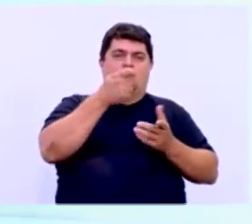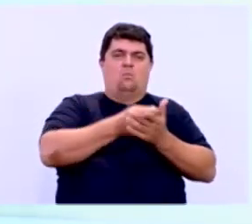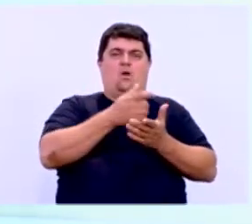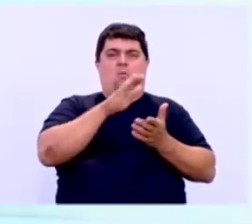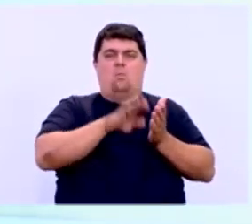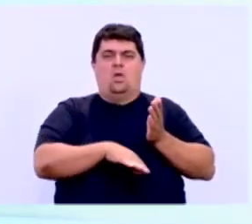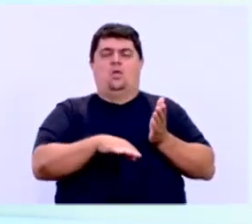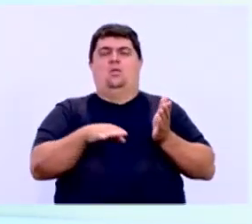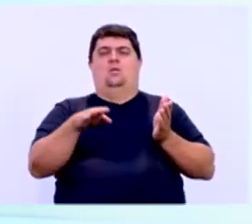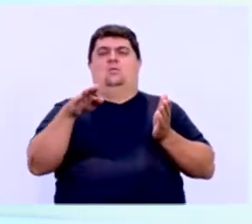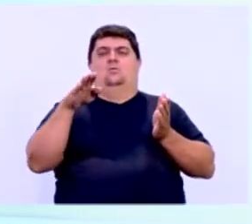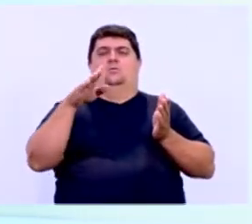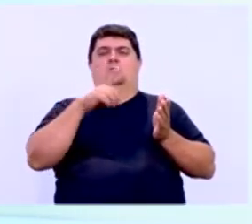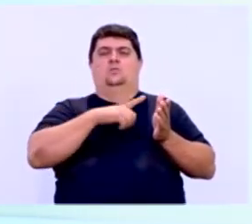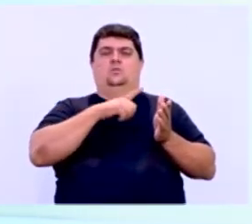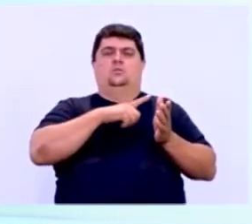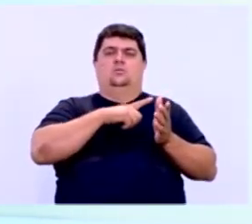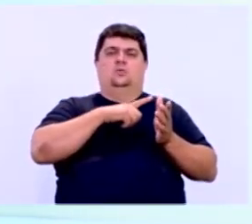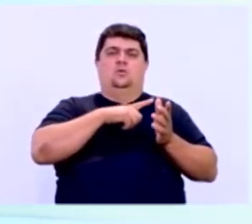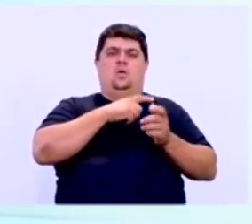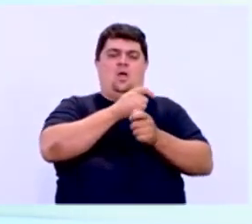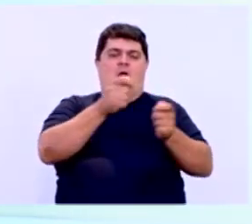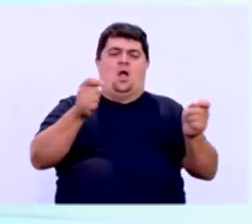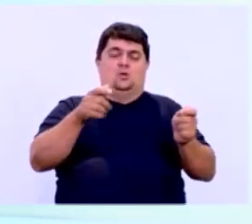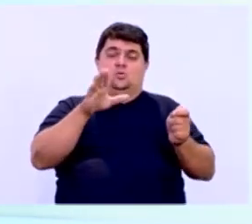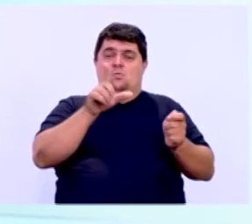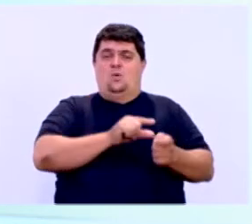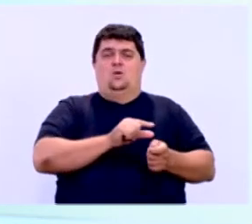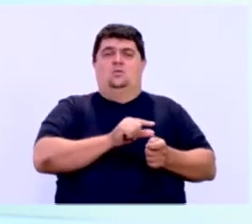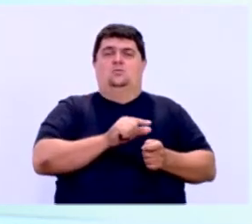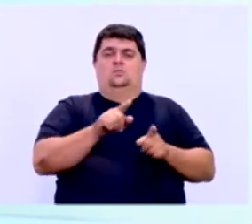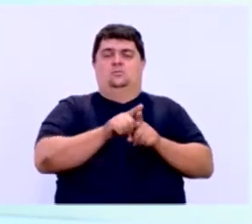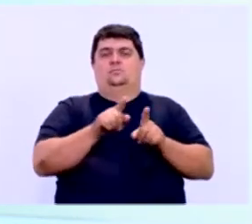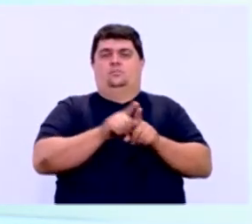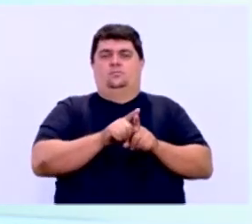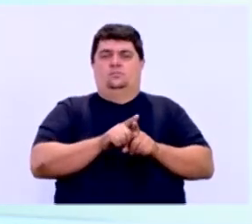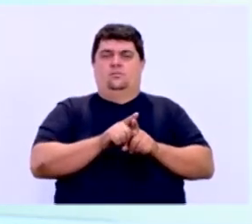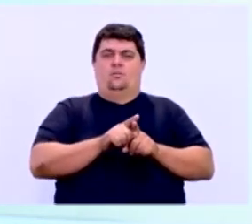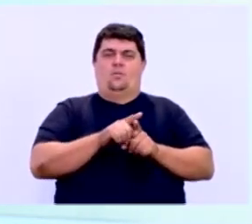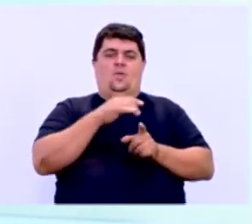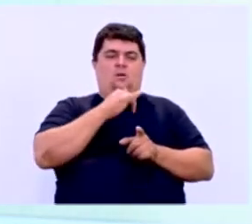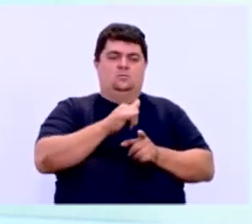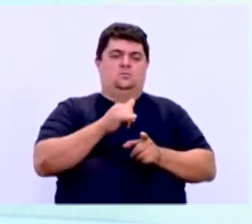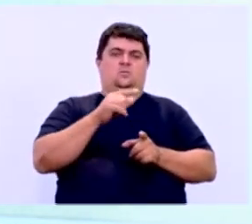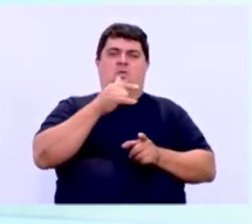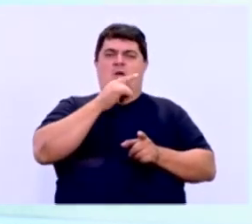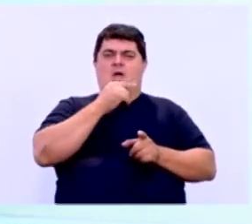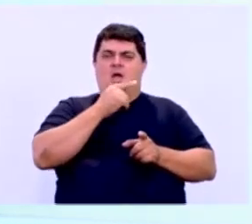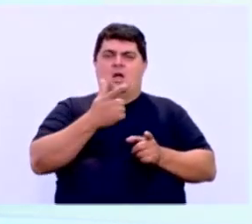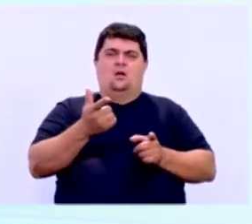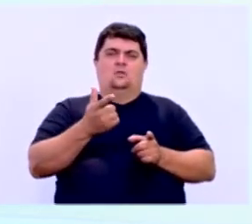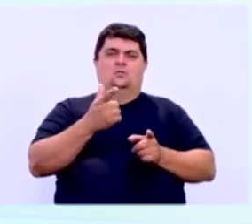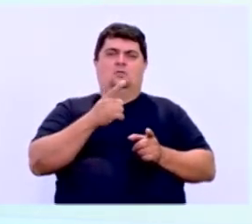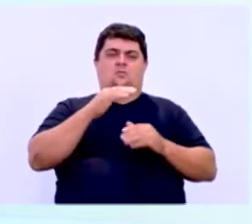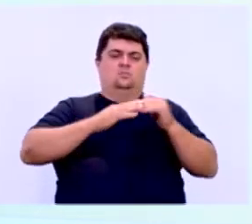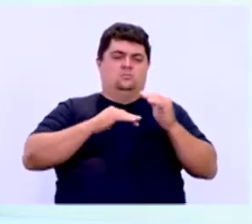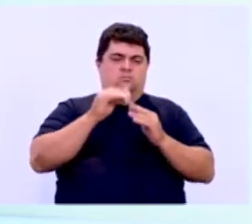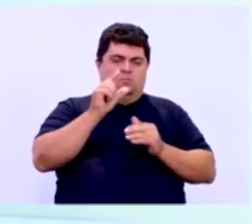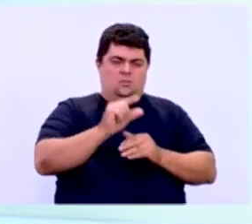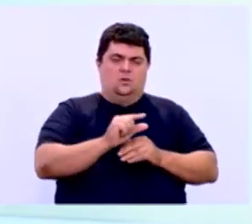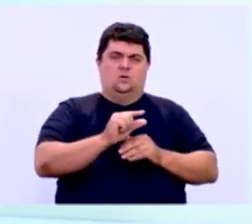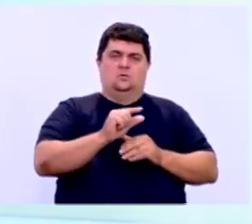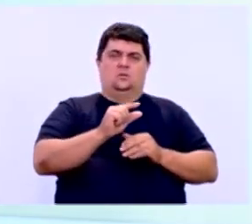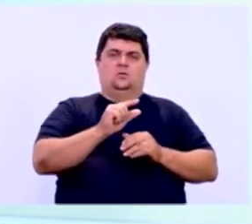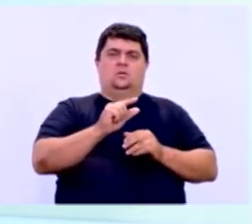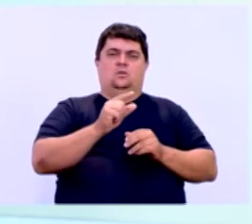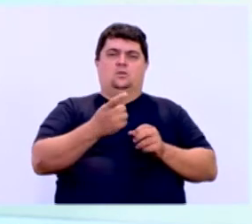gastar menos recurso humano para poder cuidar do estoque, né, menos energia, menos água, né, e em contrapartida eu vou